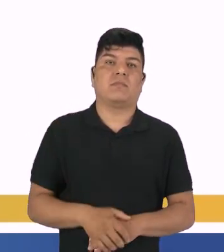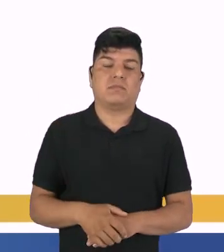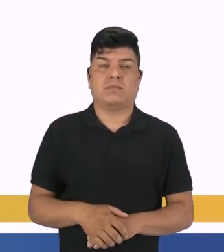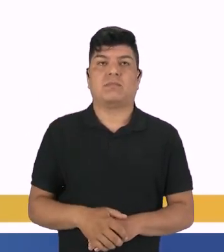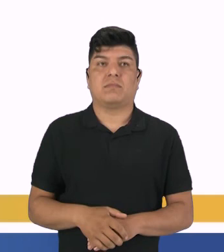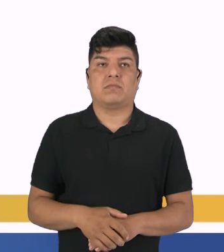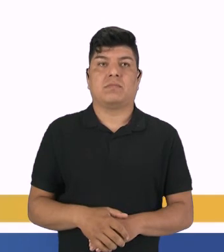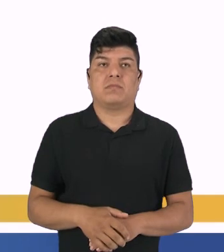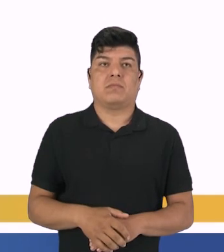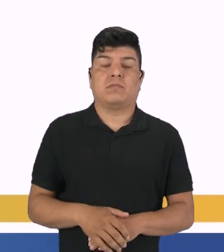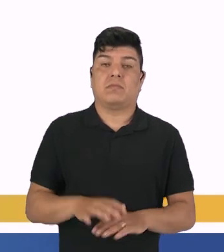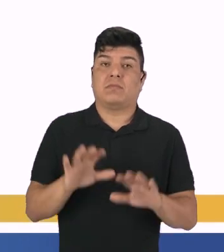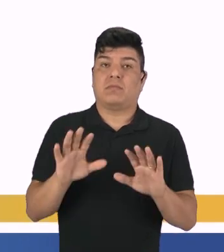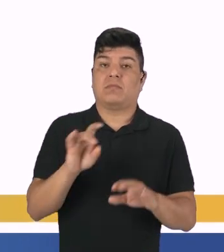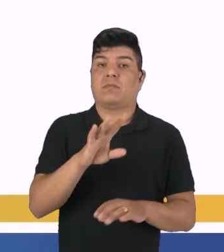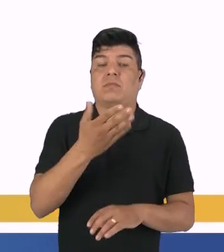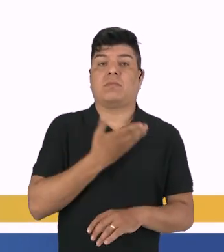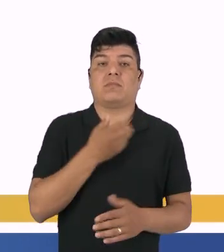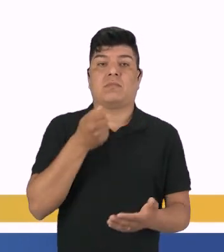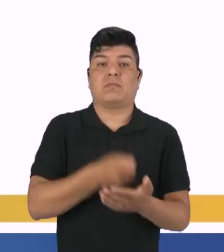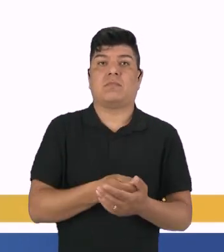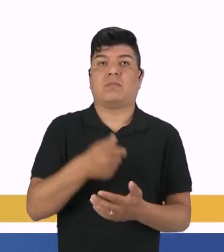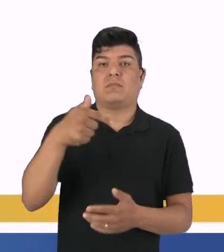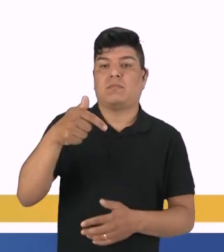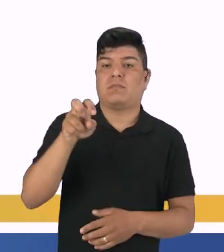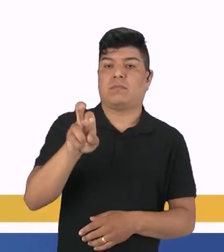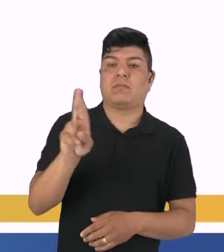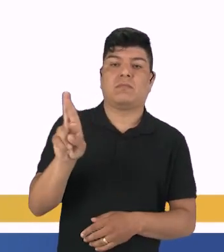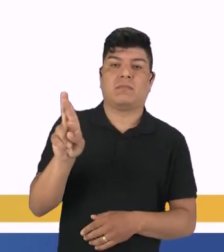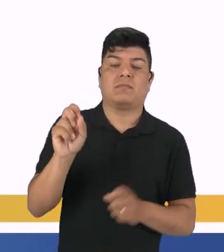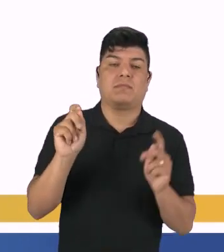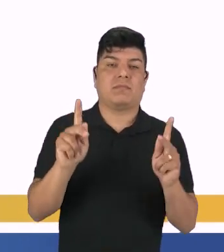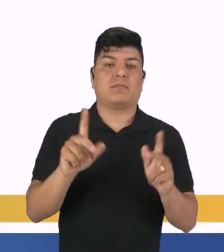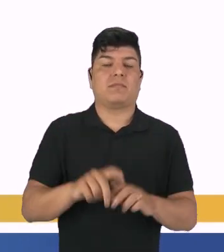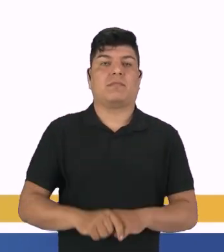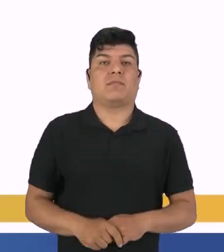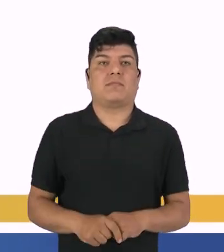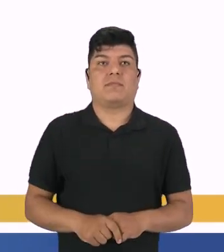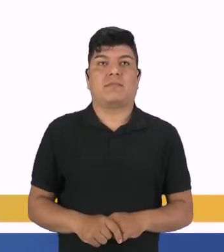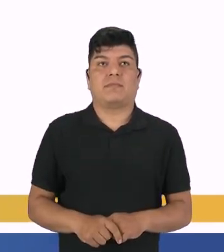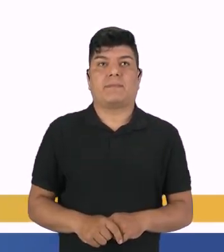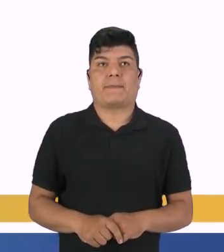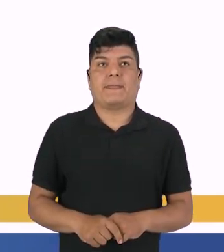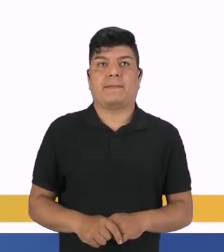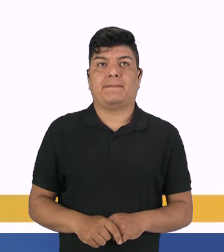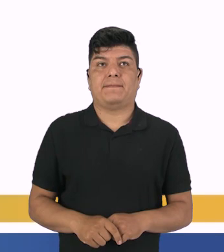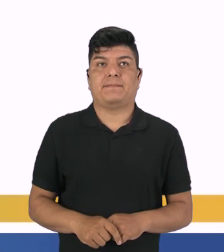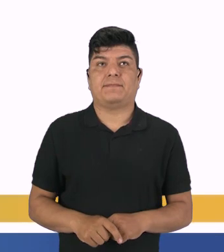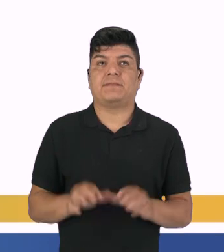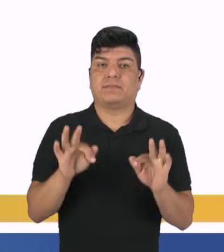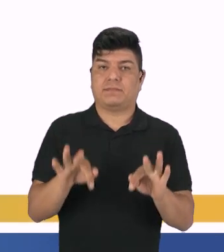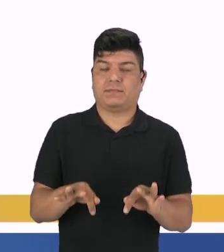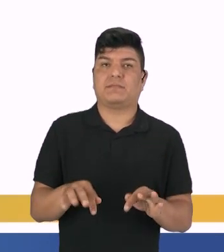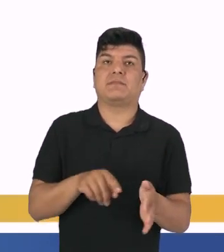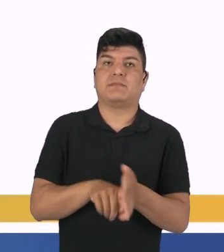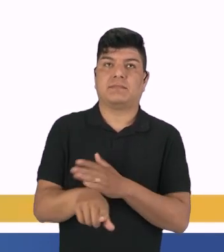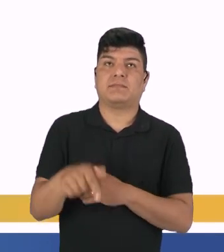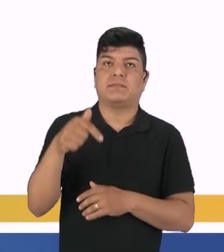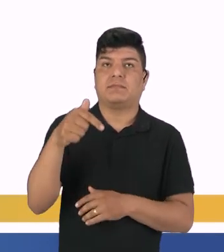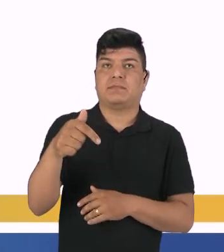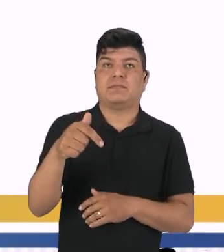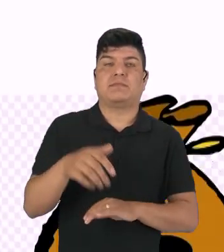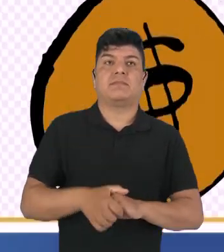o 0. Então, cada amigo vai pagar R$75, ok? E o último problema,